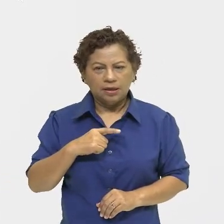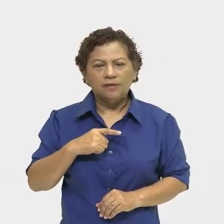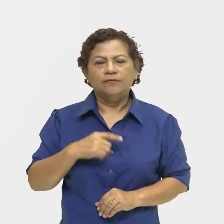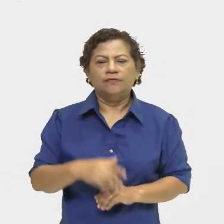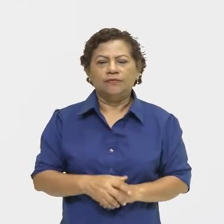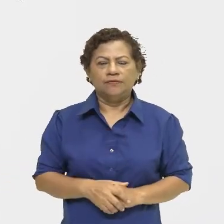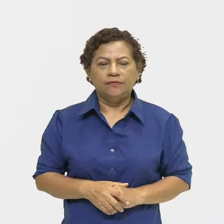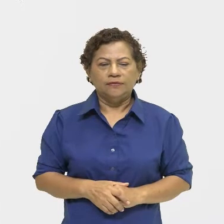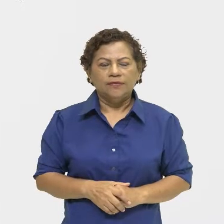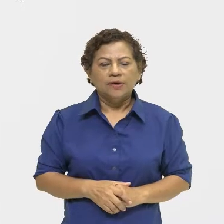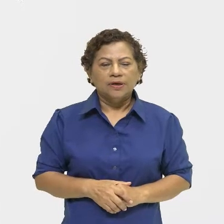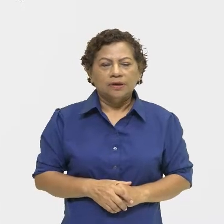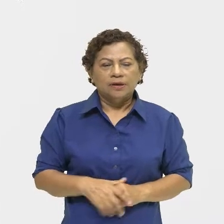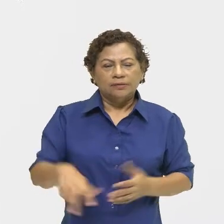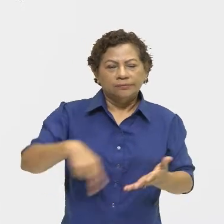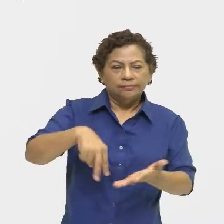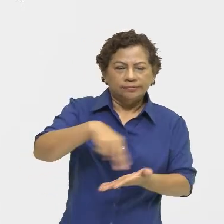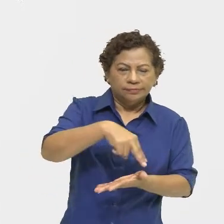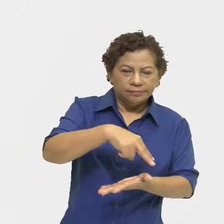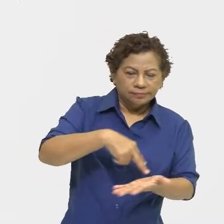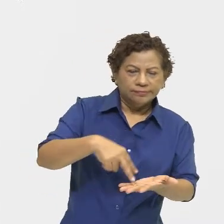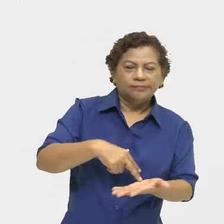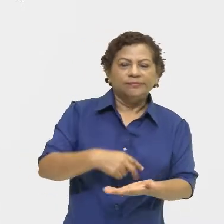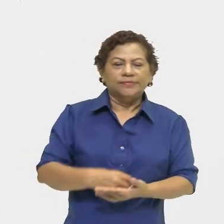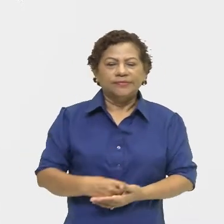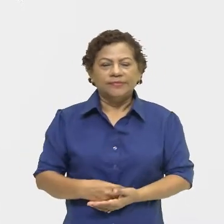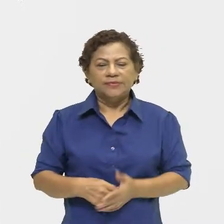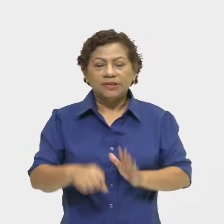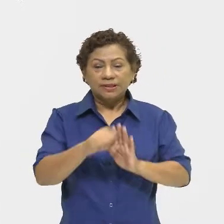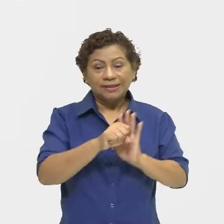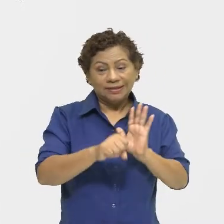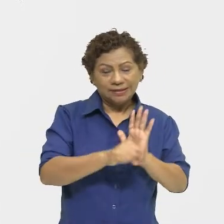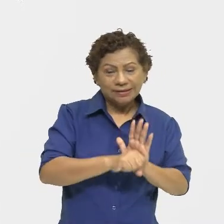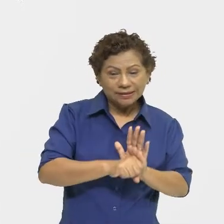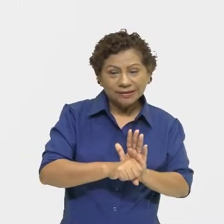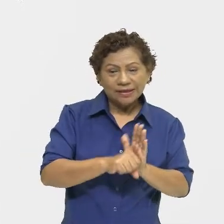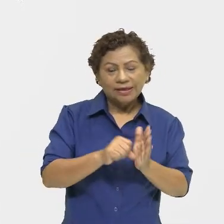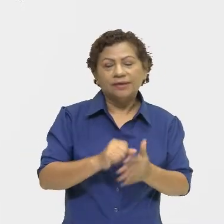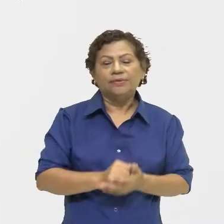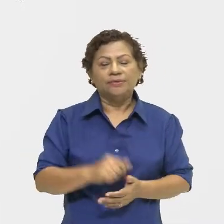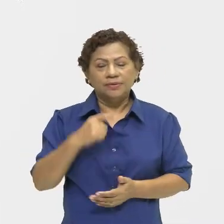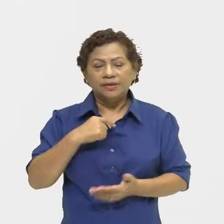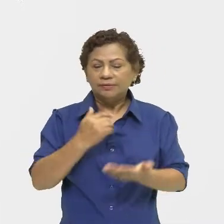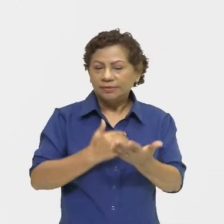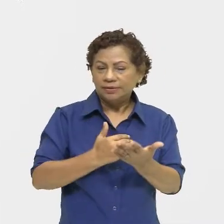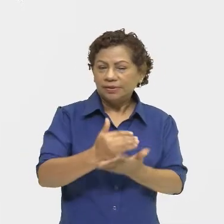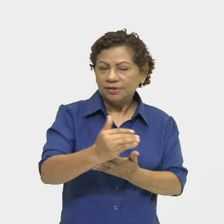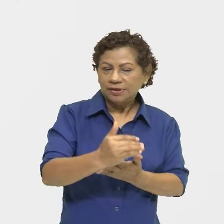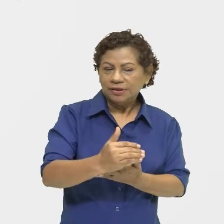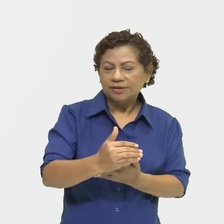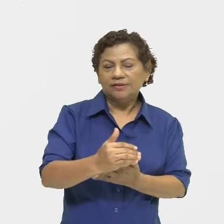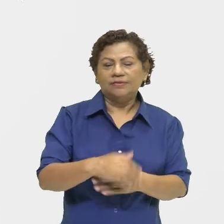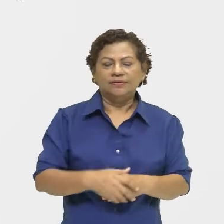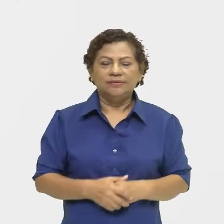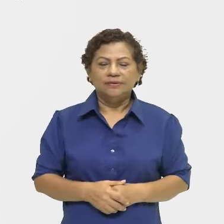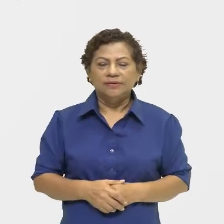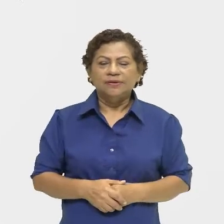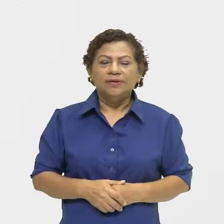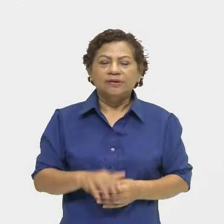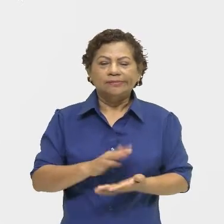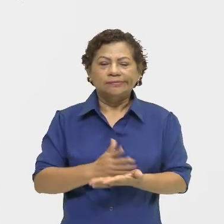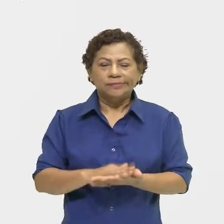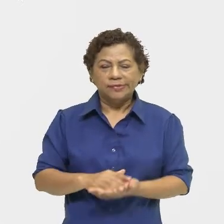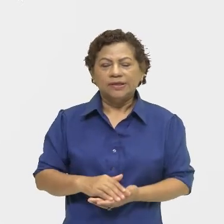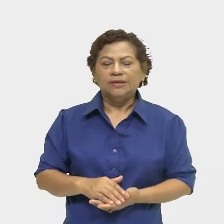no século XVII, o baião e o choro no século XIX e o samba entre o final do século XIX e o começo do século